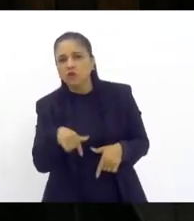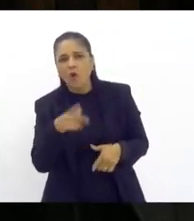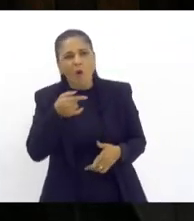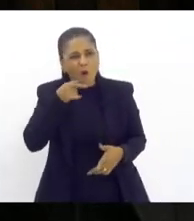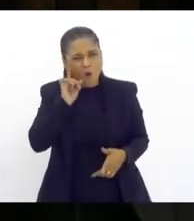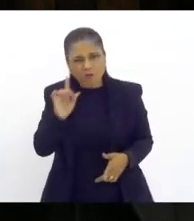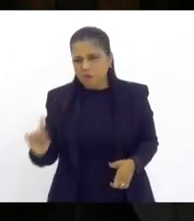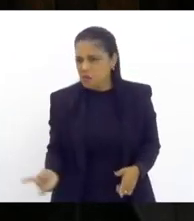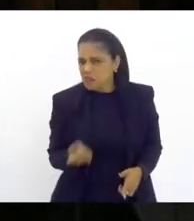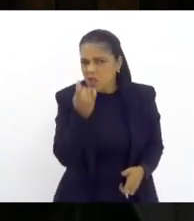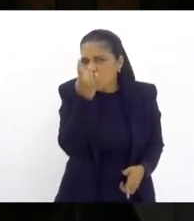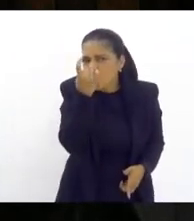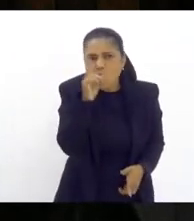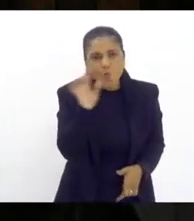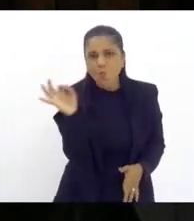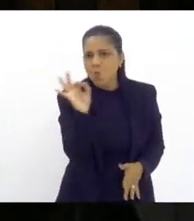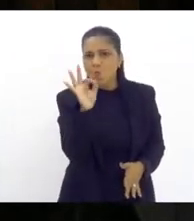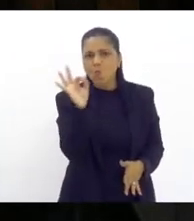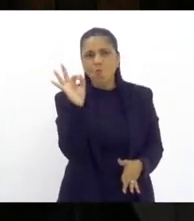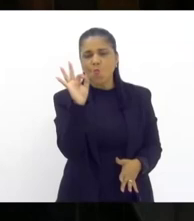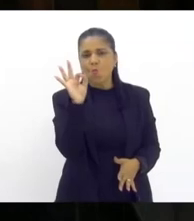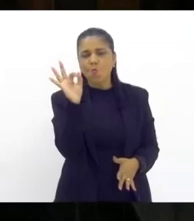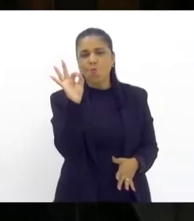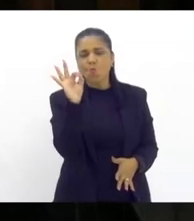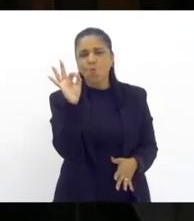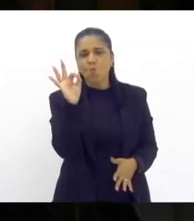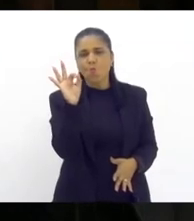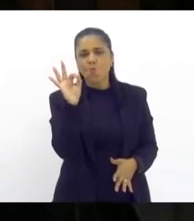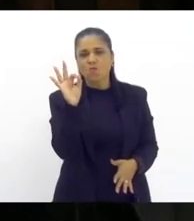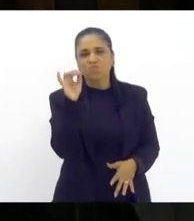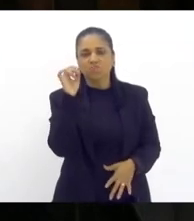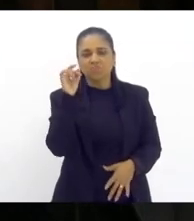PSOL. Me causou certa estranheza, mas